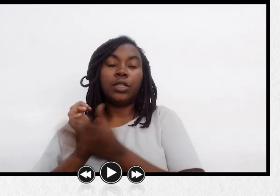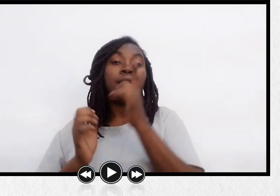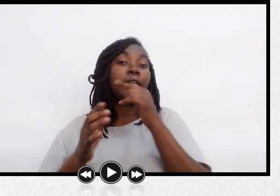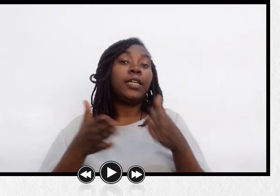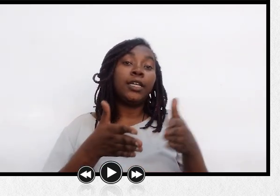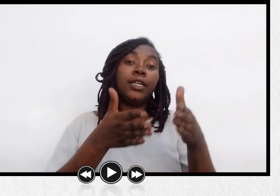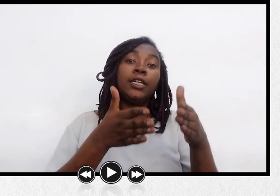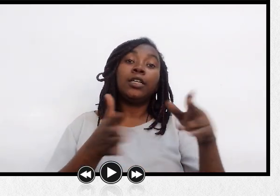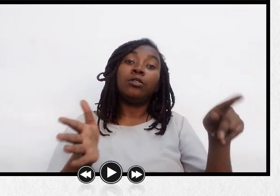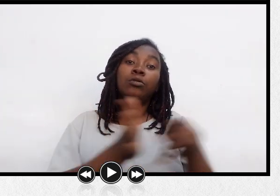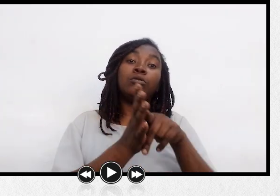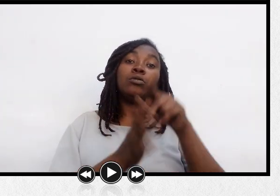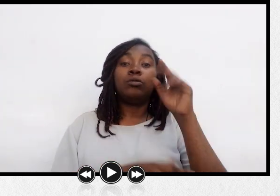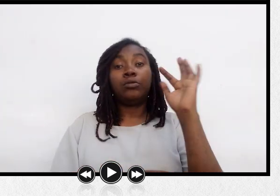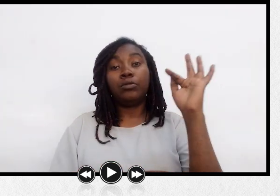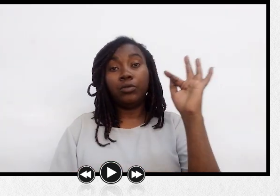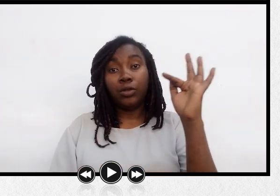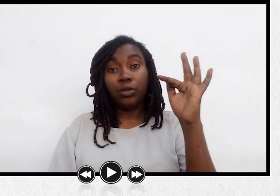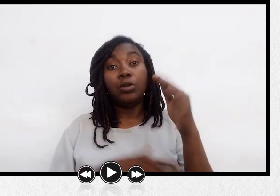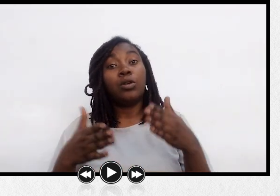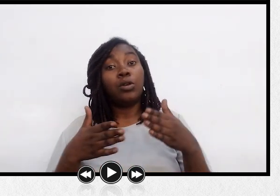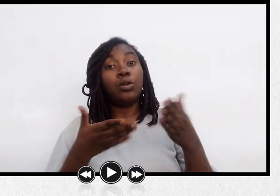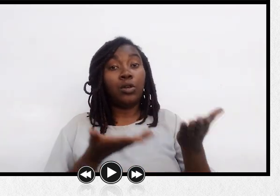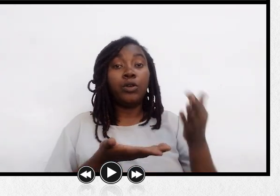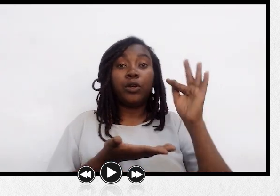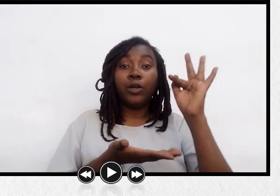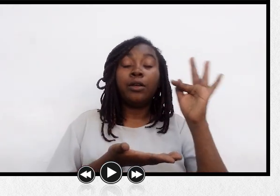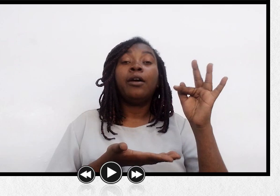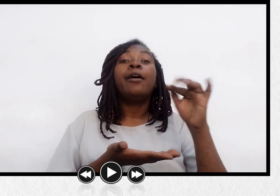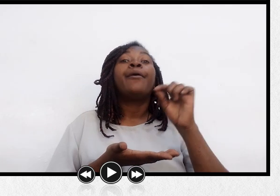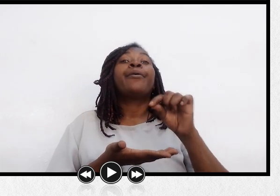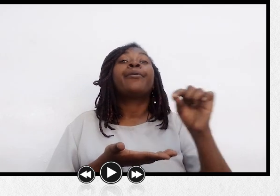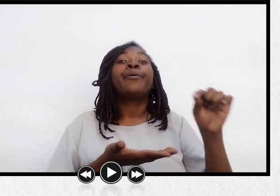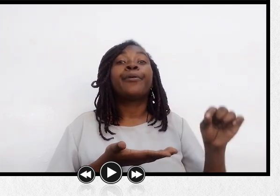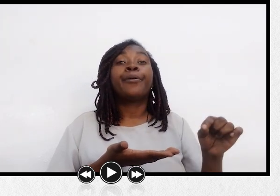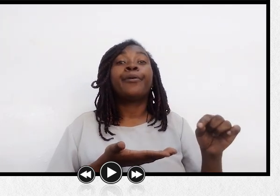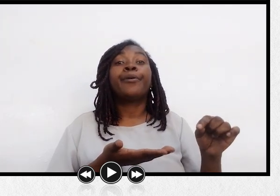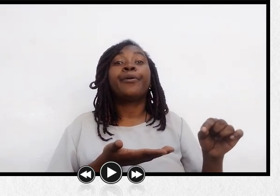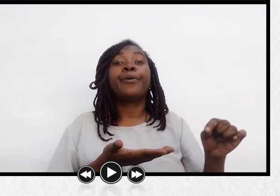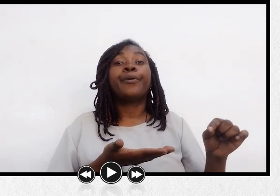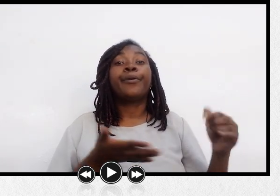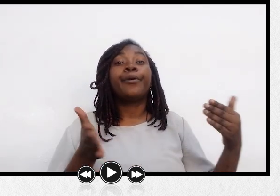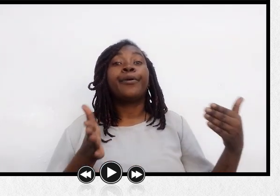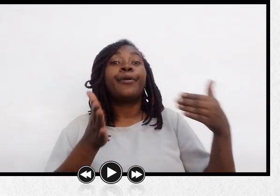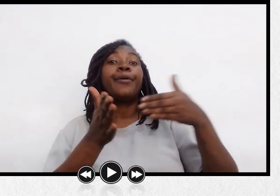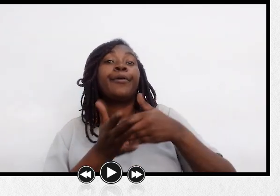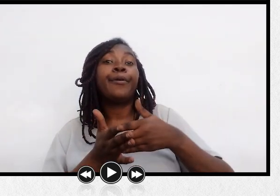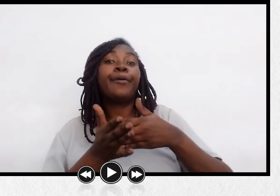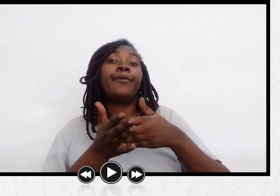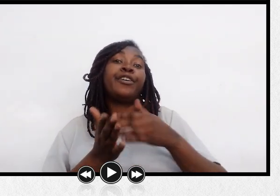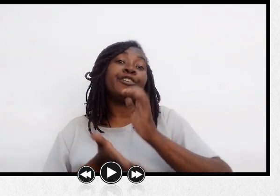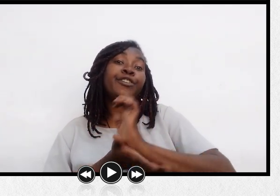rios de domínio federal. Os rios de domínio federal são aqueles que perpassam por mais de um estado, tem a